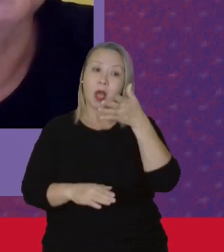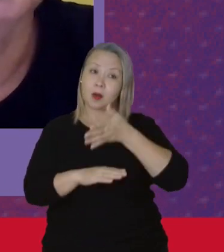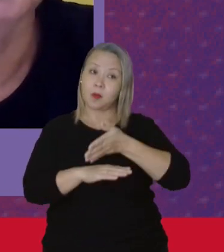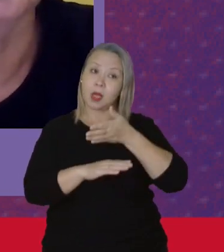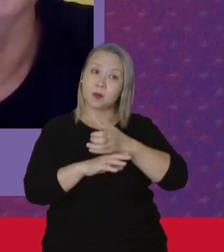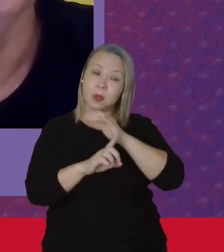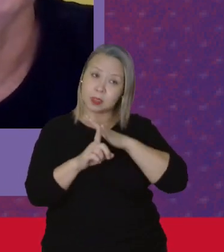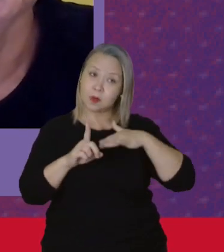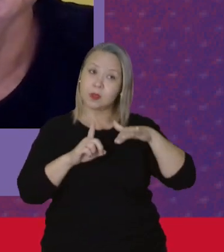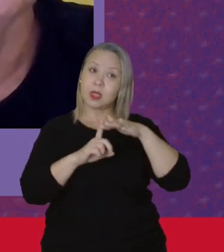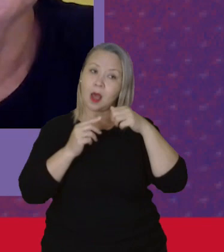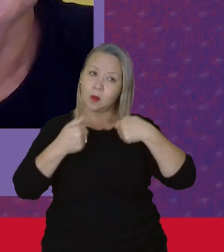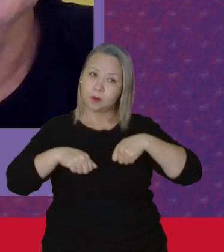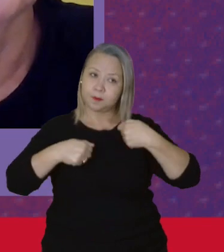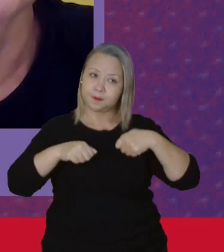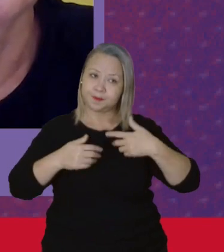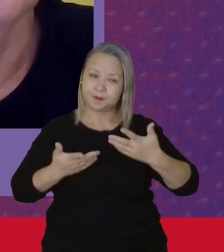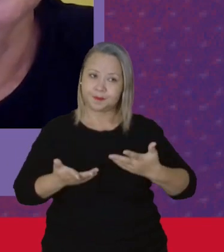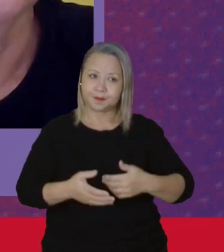social.